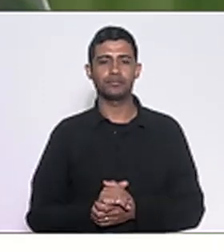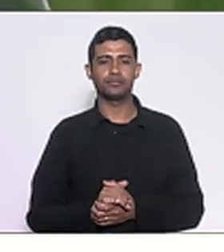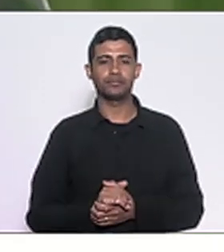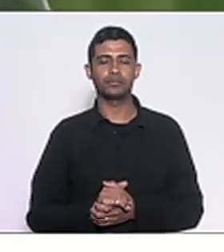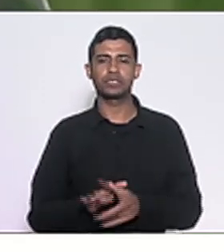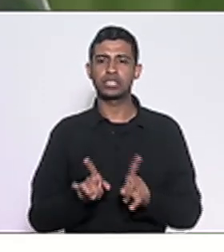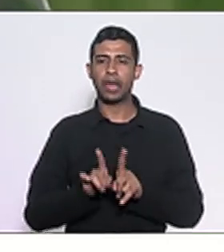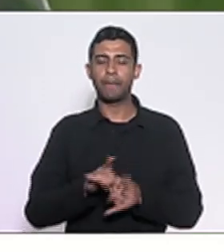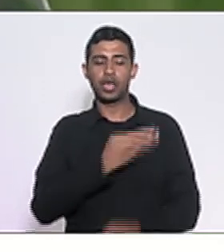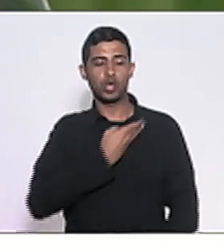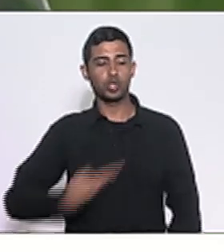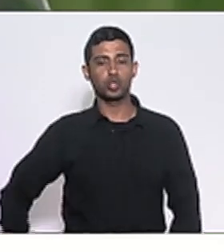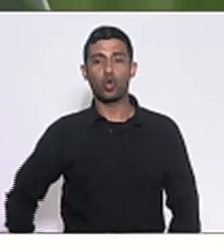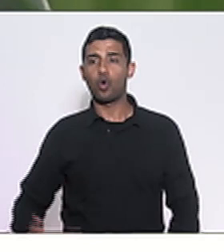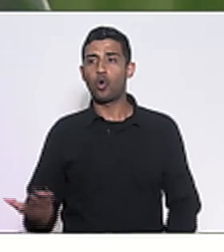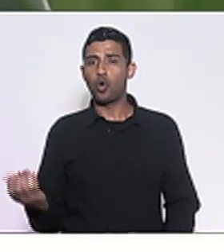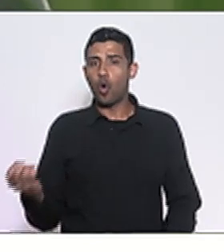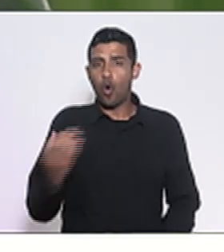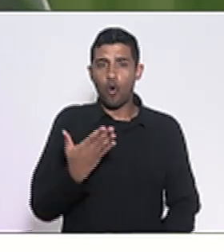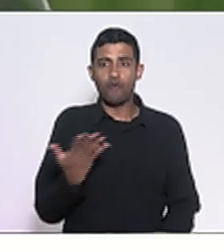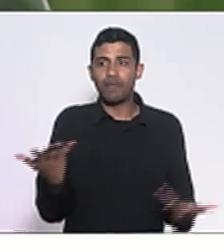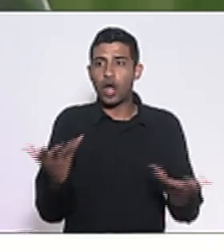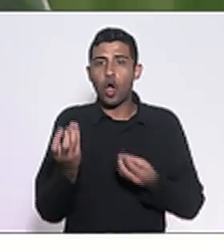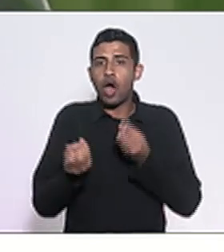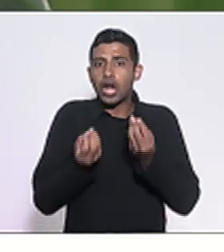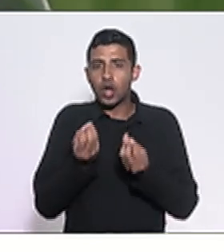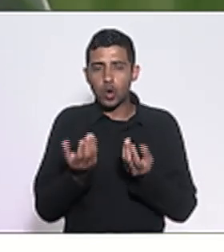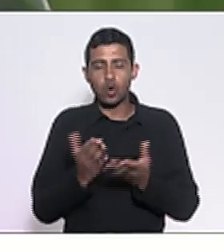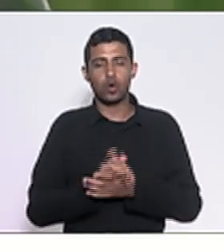novo governo, né, sobre a orientação da